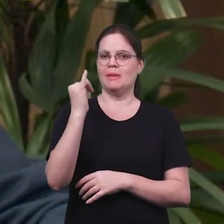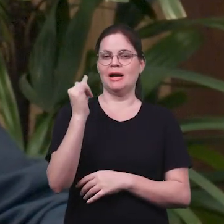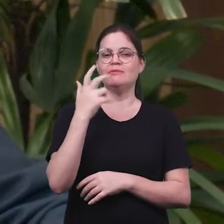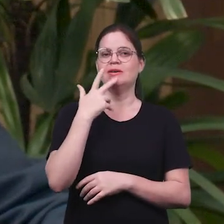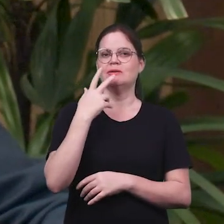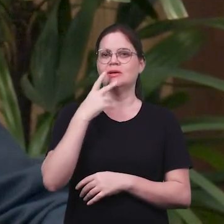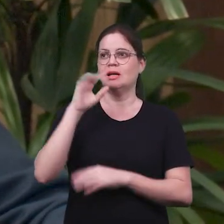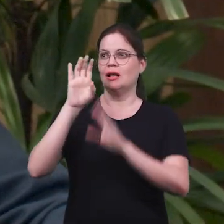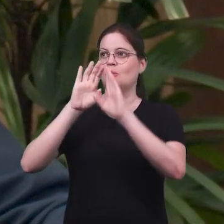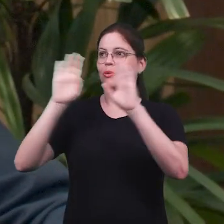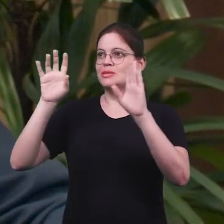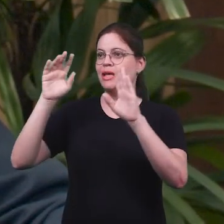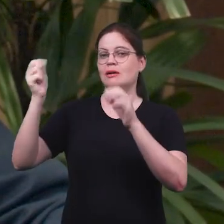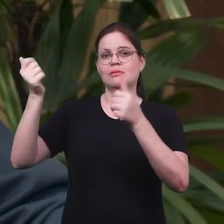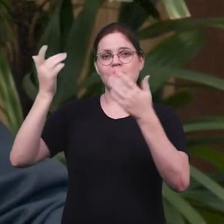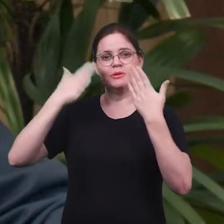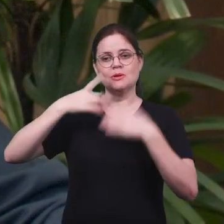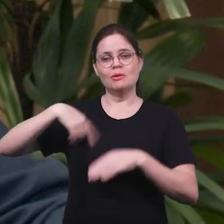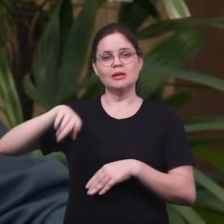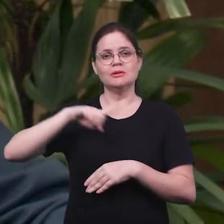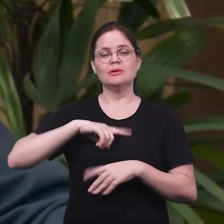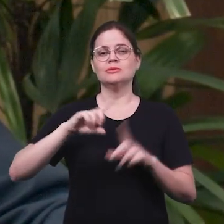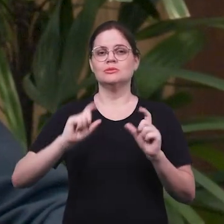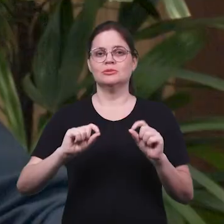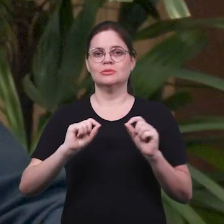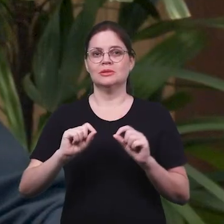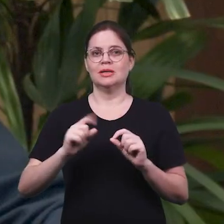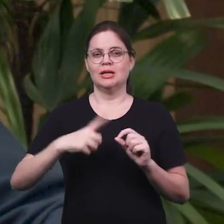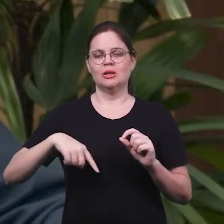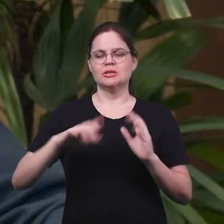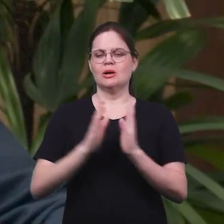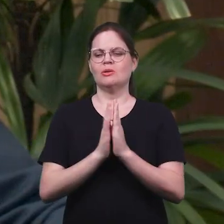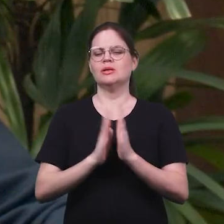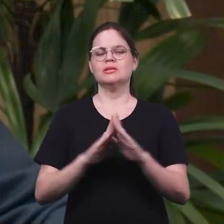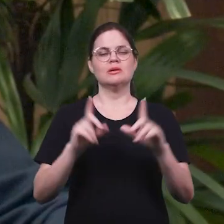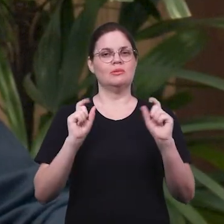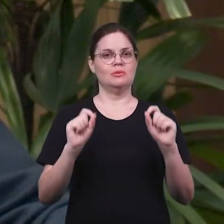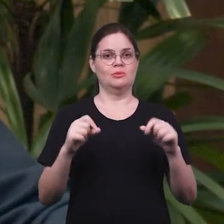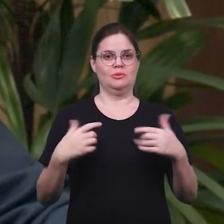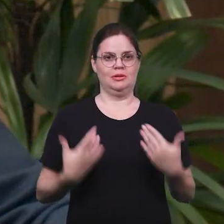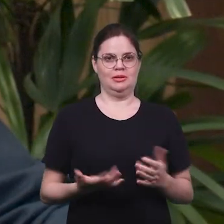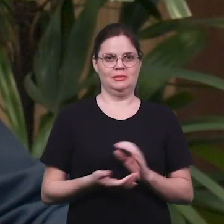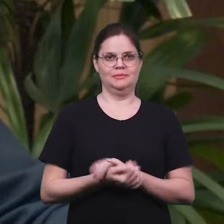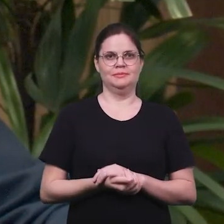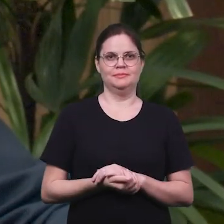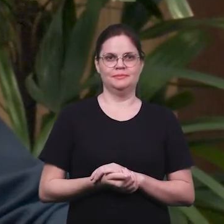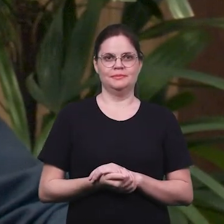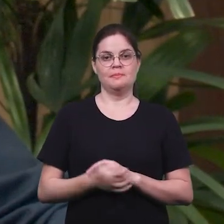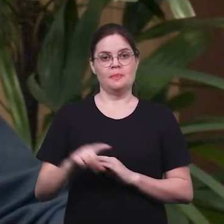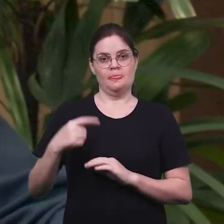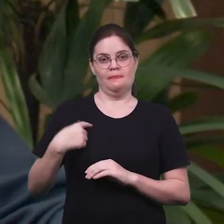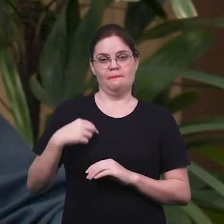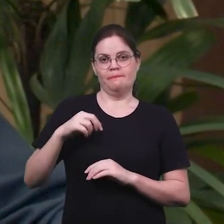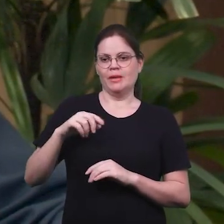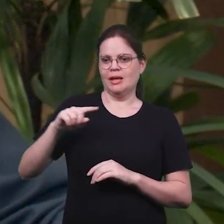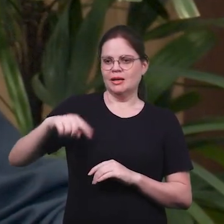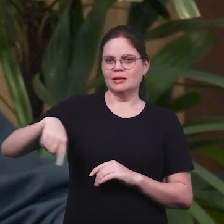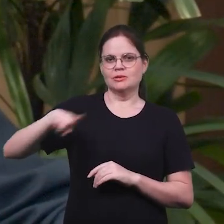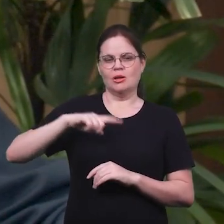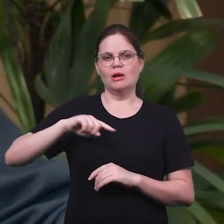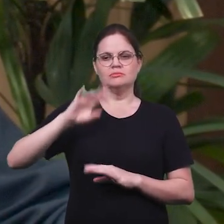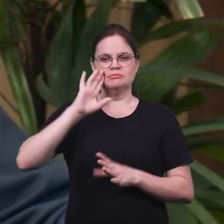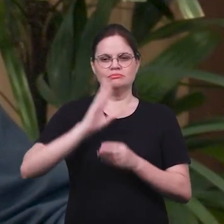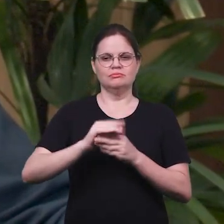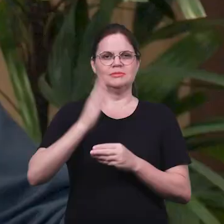a nós o teu reino. Então a oração nada mais é do que, além de ser um chamado